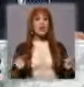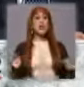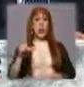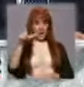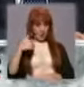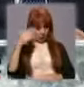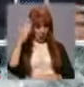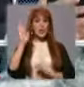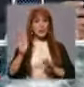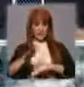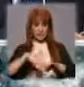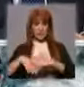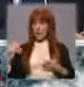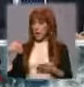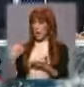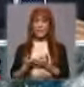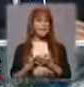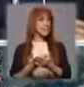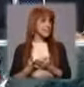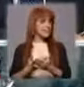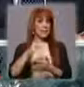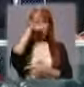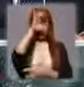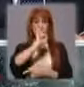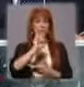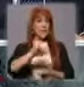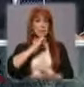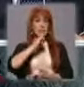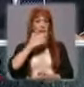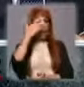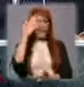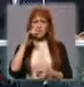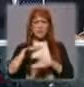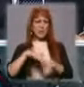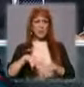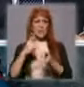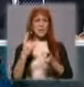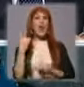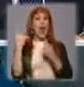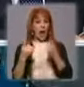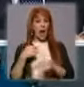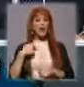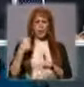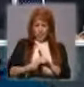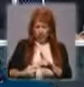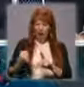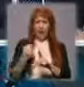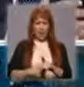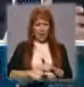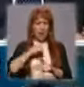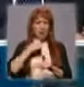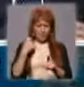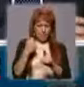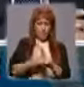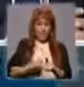que devem ser feitos e até hoje o Estado, o Governo, ainda não teve a capacidade de o fazer, mas é algo pelo qual lutamos em permanência, porque é,